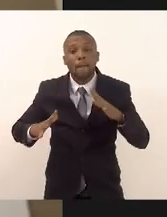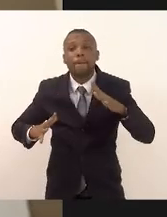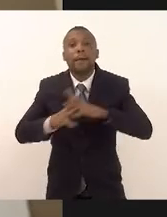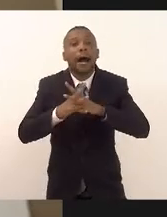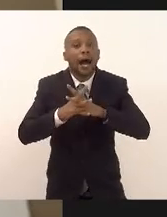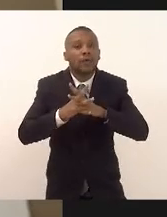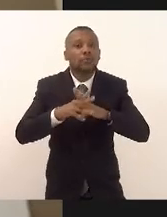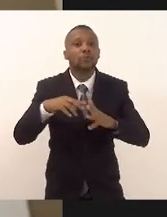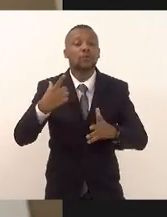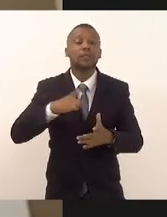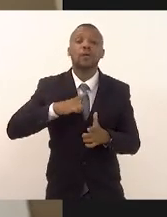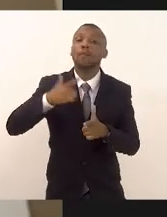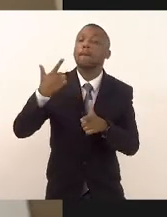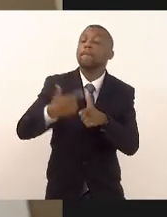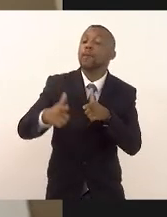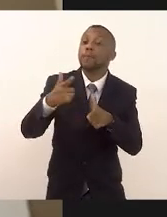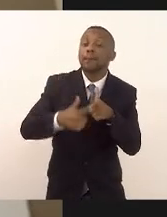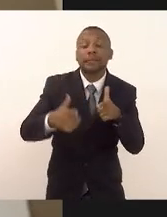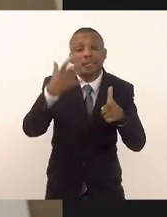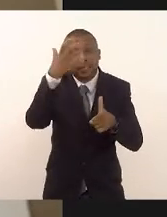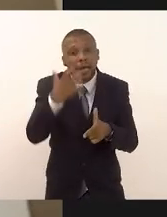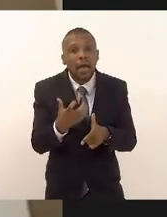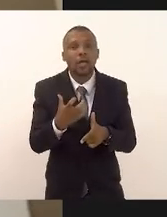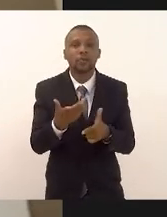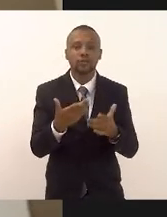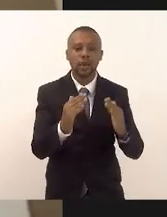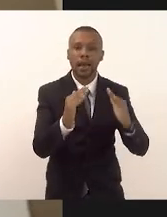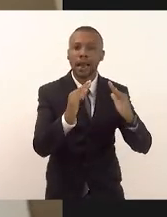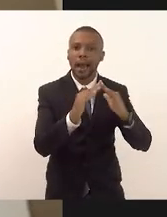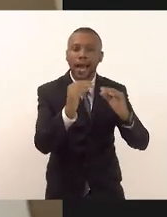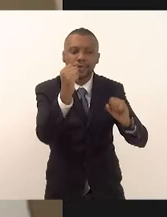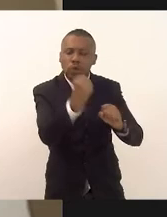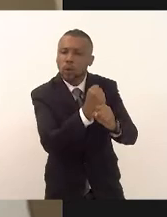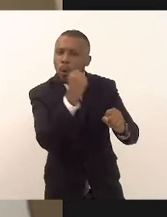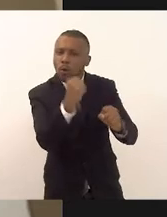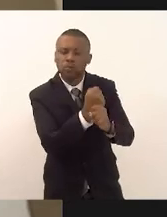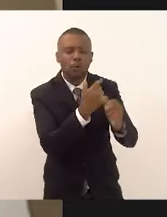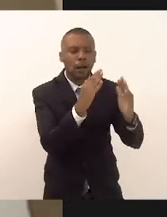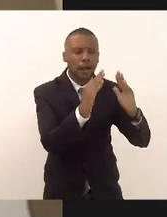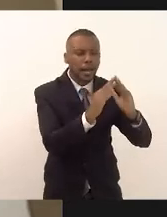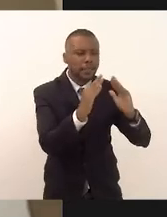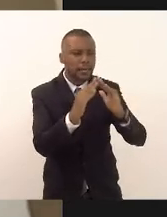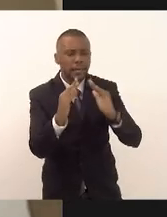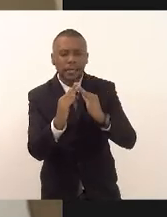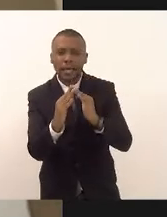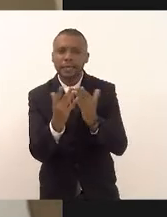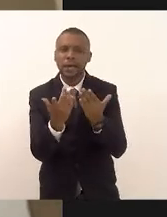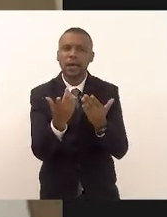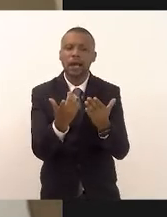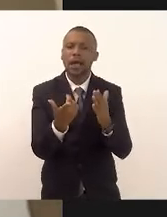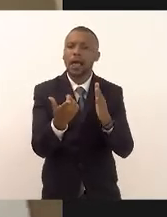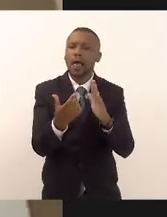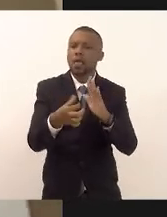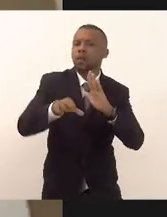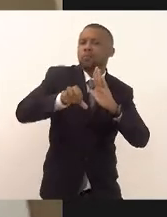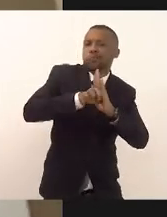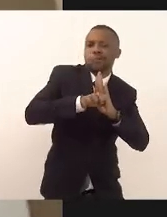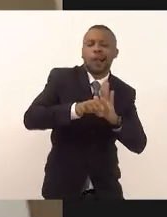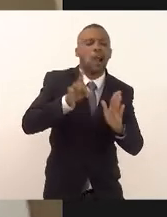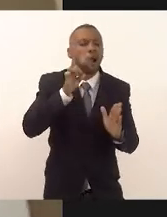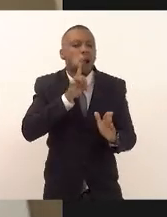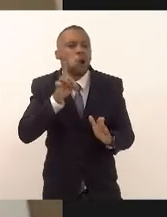de ocupação, de ocupações irregulares no nosso estado, nós temos o problema de